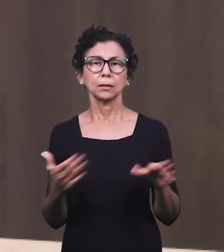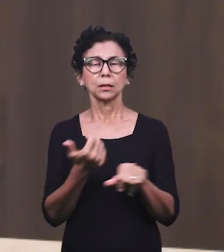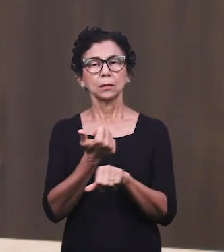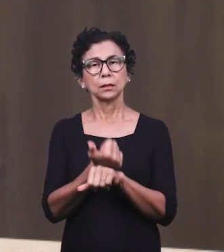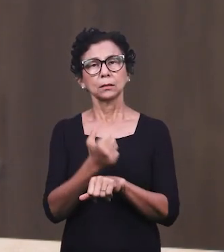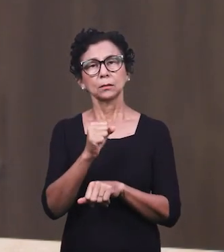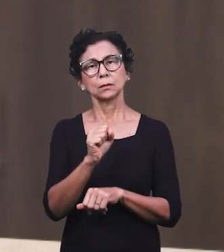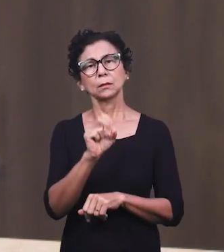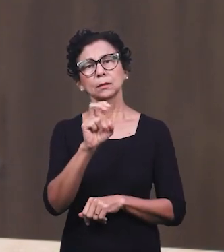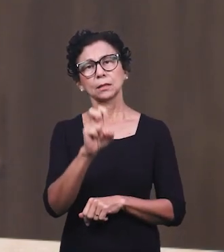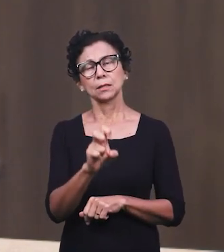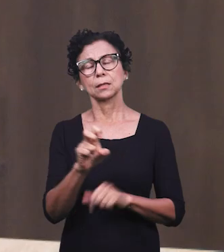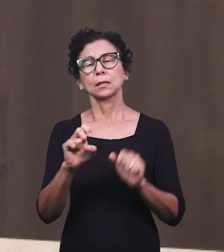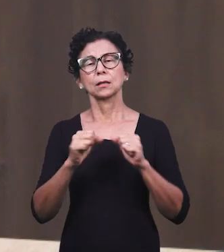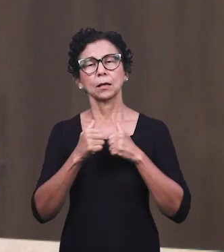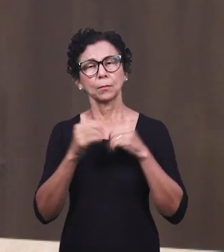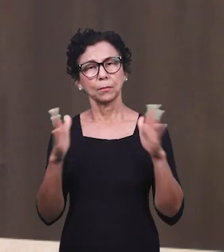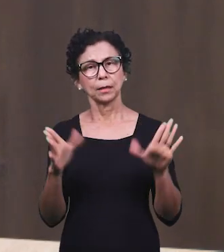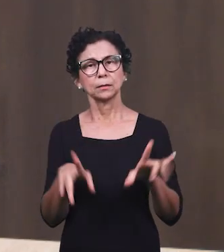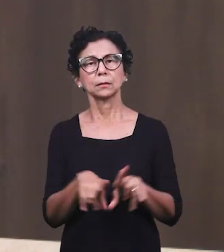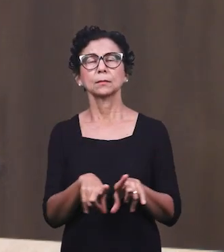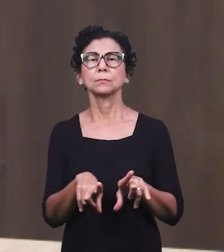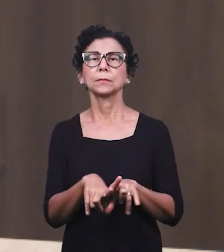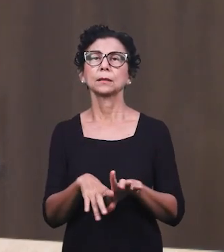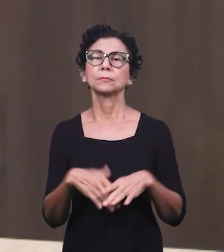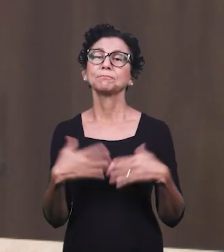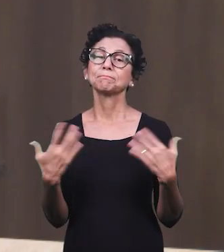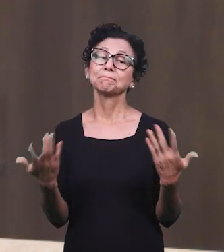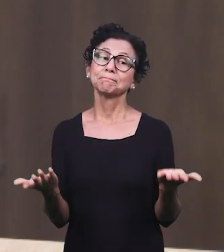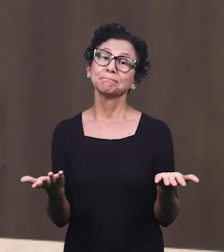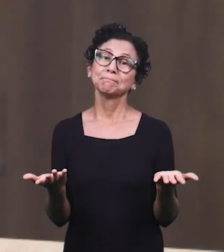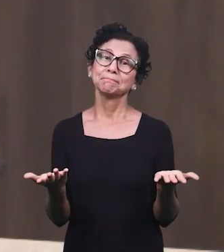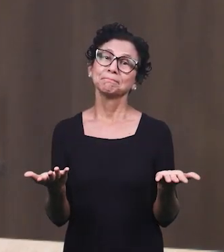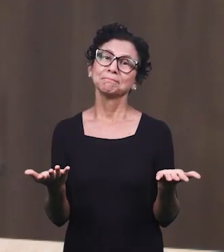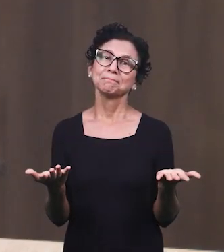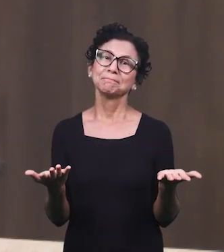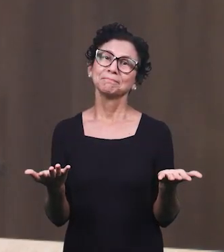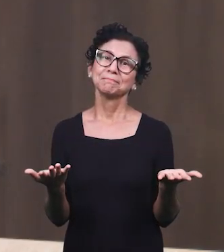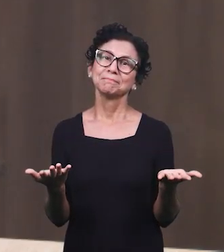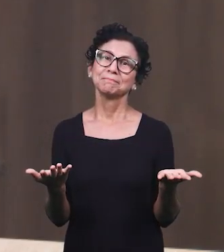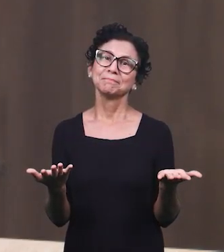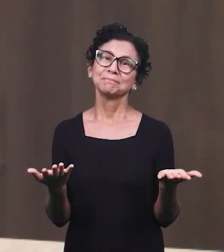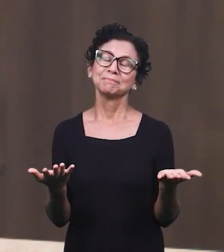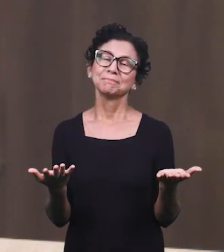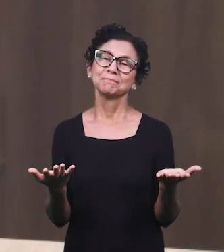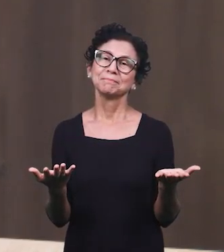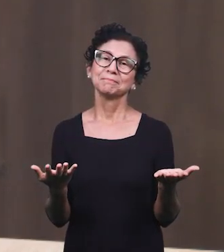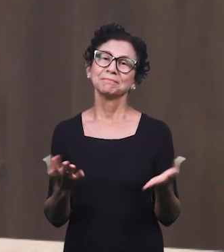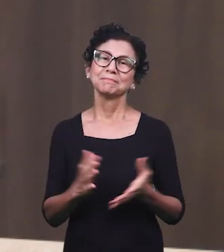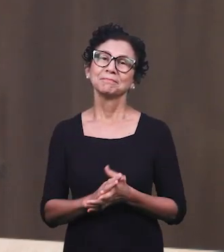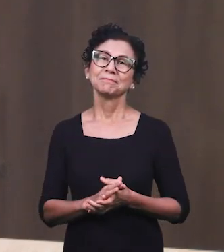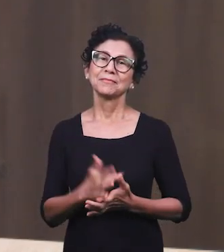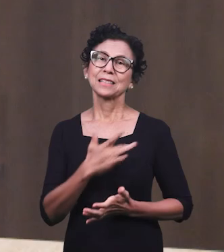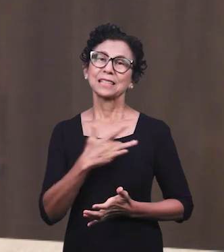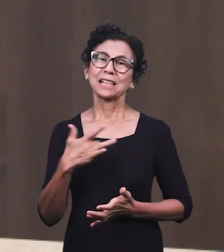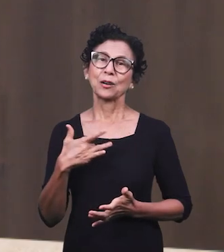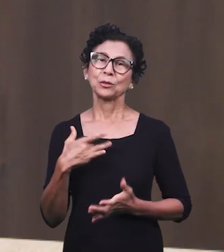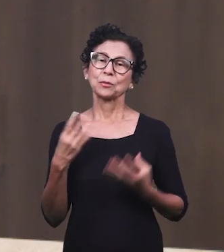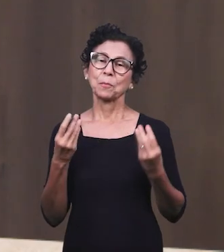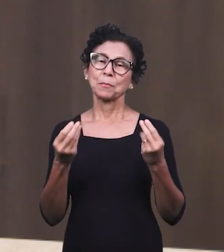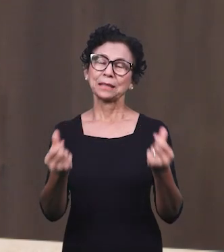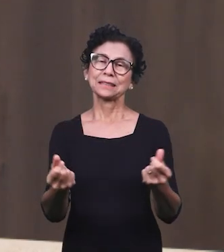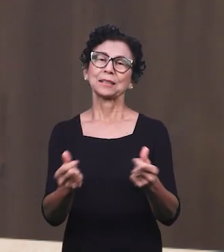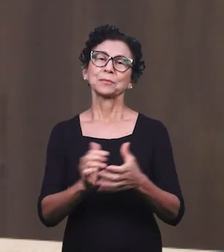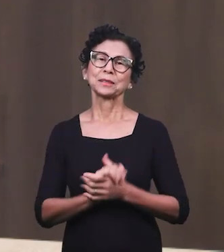canal 85 da Sky Livre. Afinal de contas, viver com saúde todos